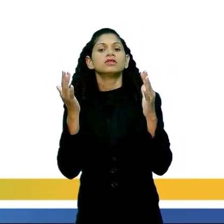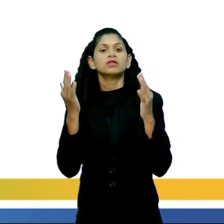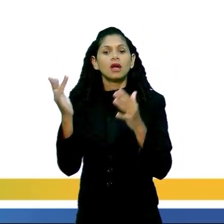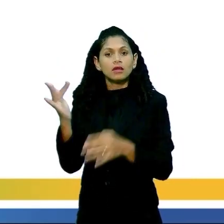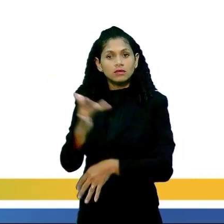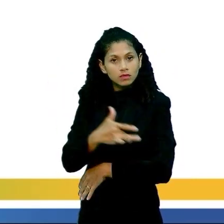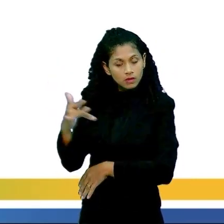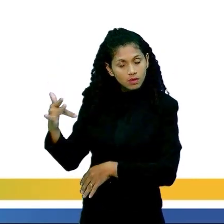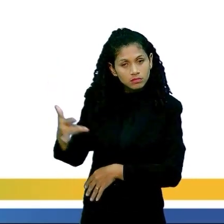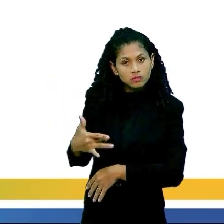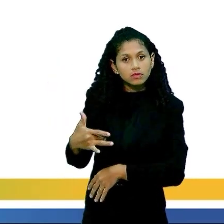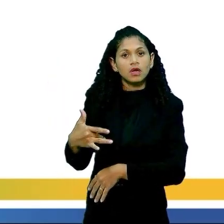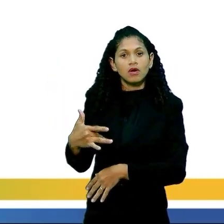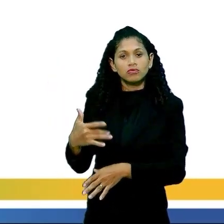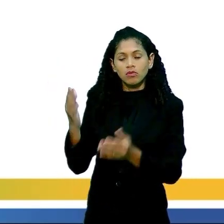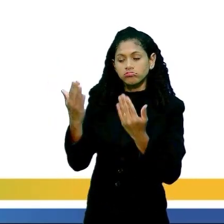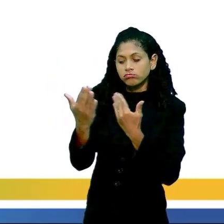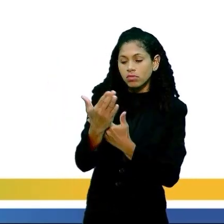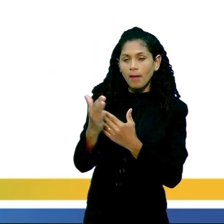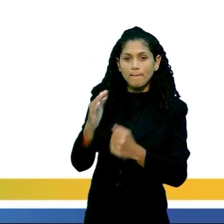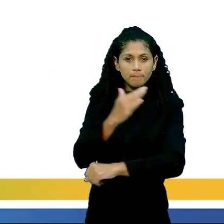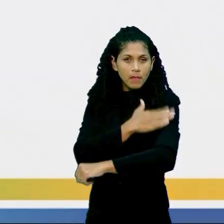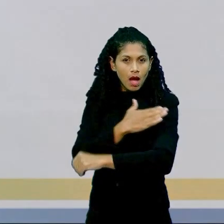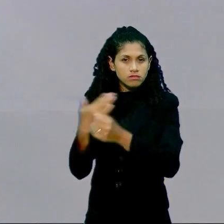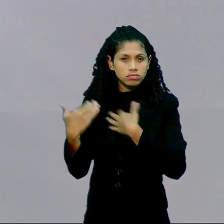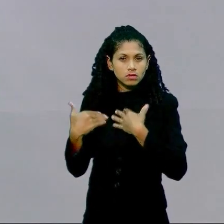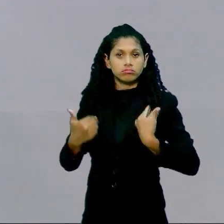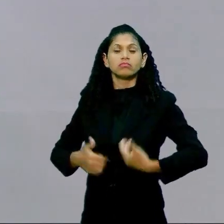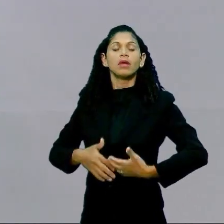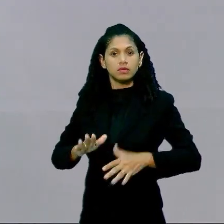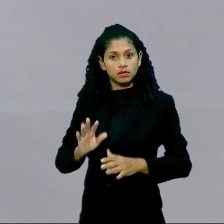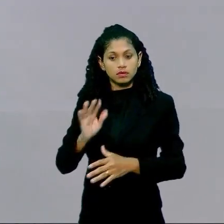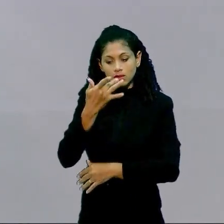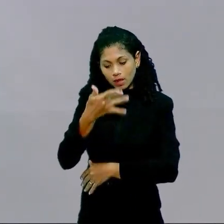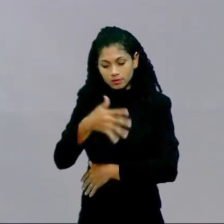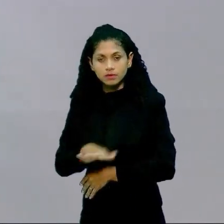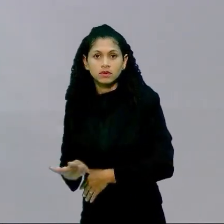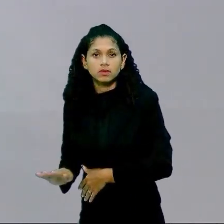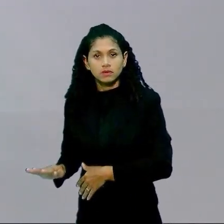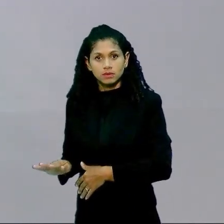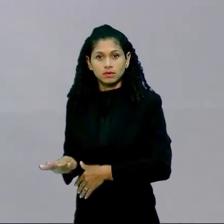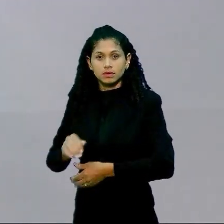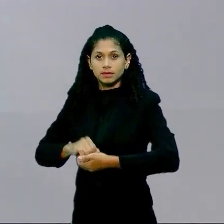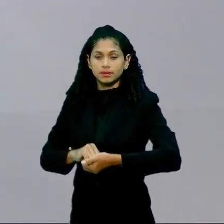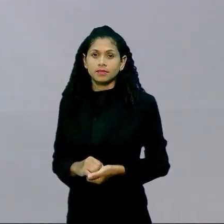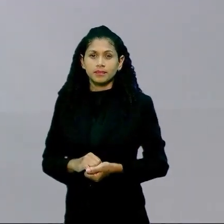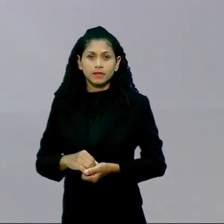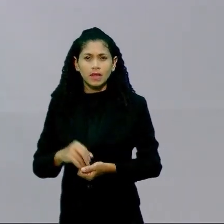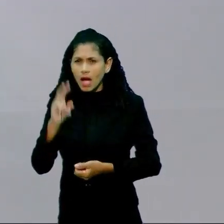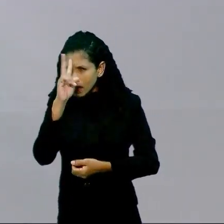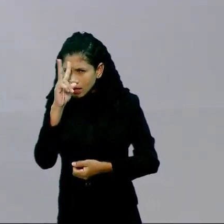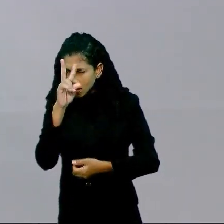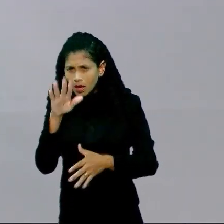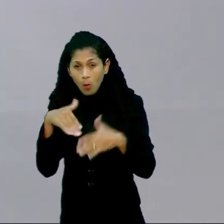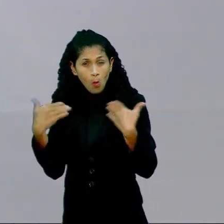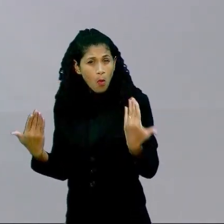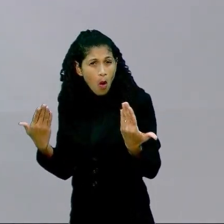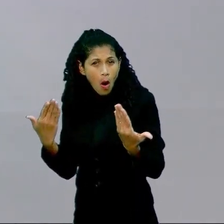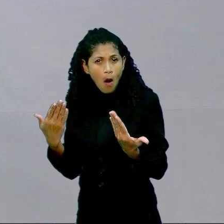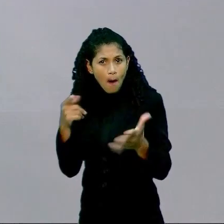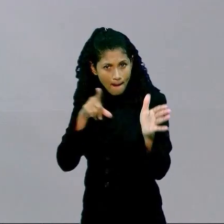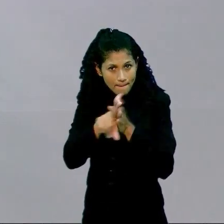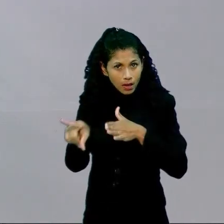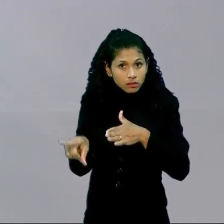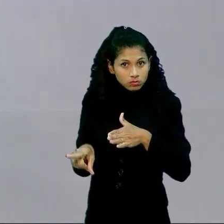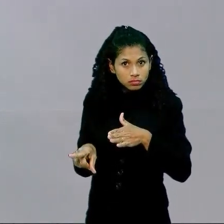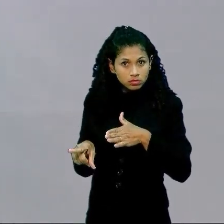motora, equilíbrio e sociabilidade das crianças. Volta para mim. Lembra qual era a pergunta? Ele só queria saber de